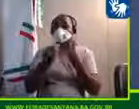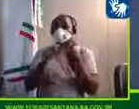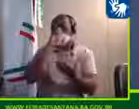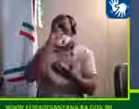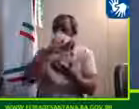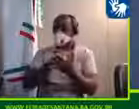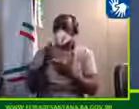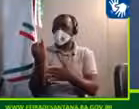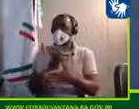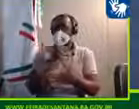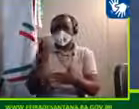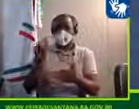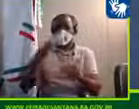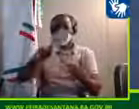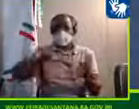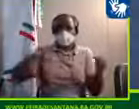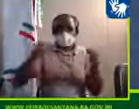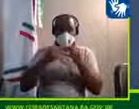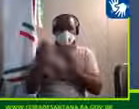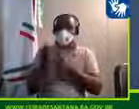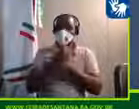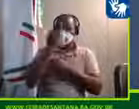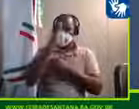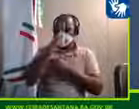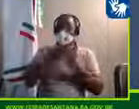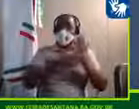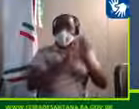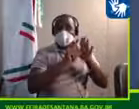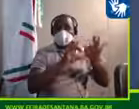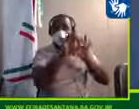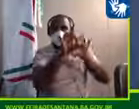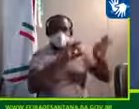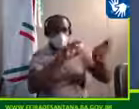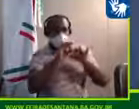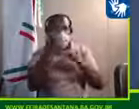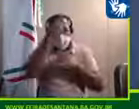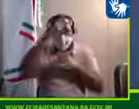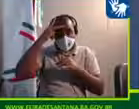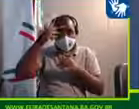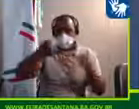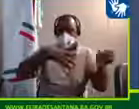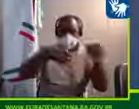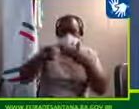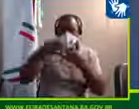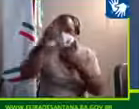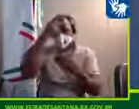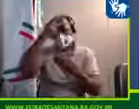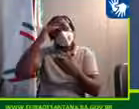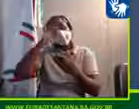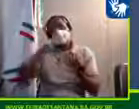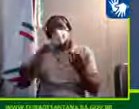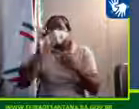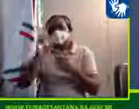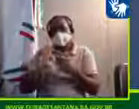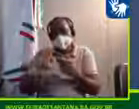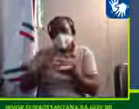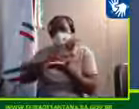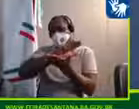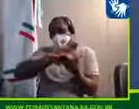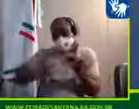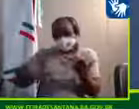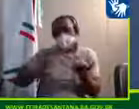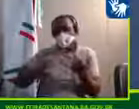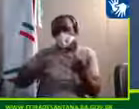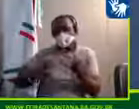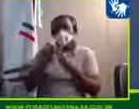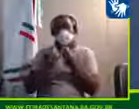necessários para a testagem que tem que ser feita previamente, e a identificação de pessoas que possam ter, tanto em atletas como em delegações, as pessoas que possam